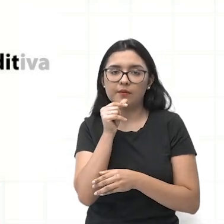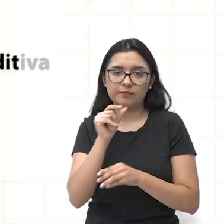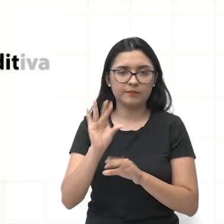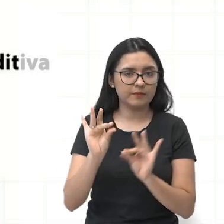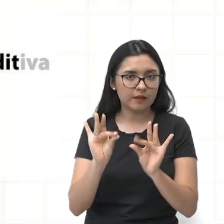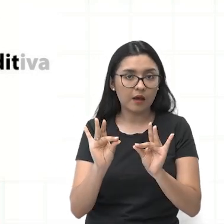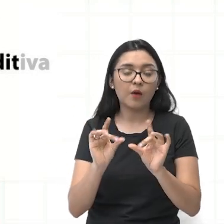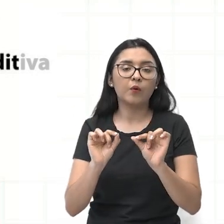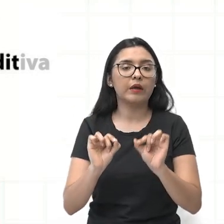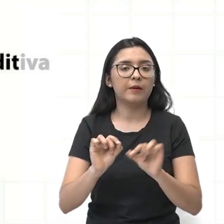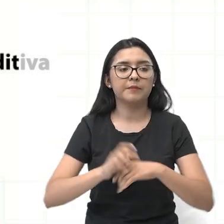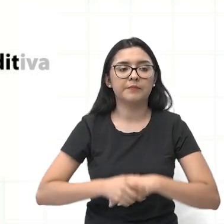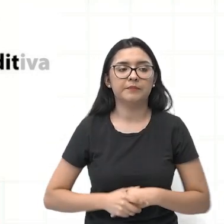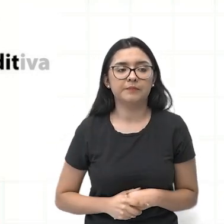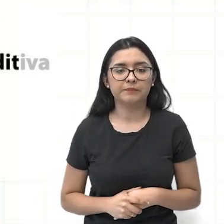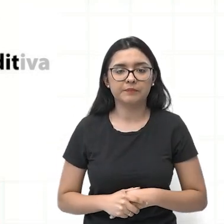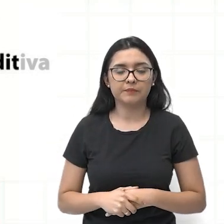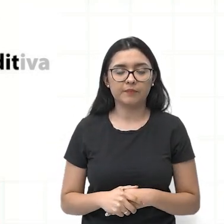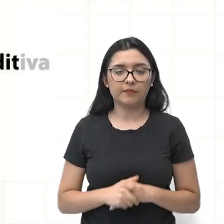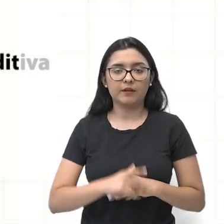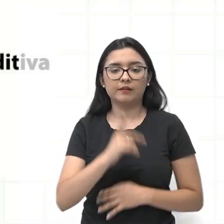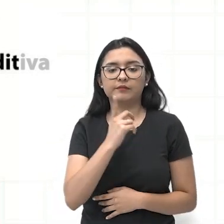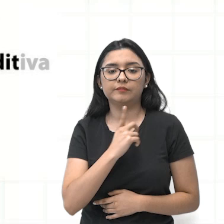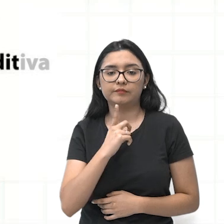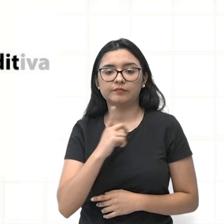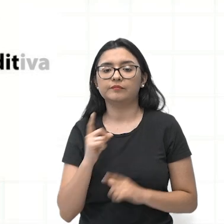líquido faz ter o